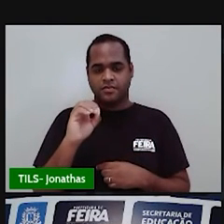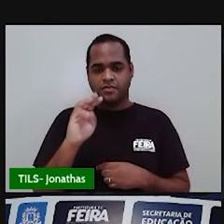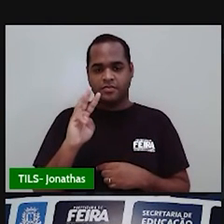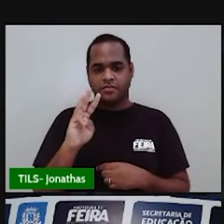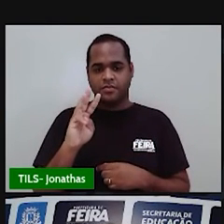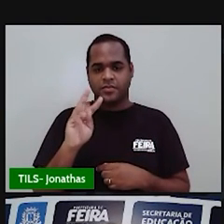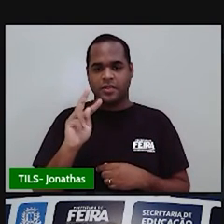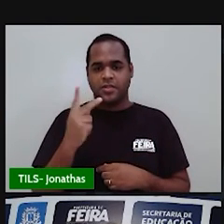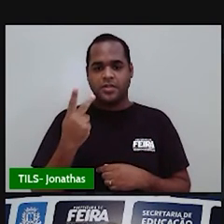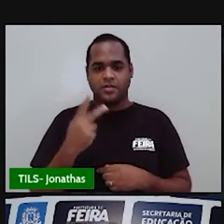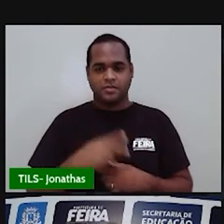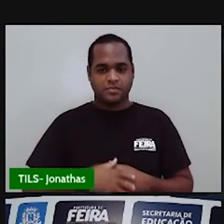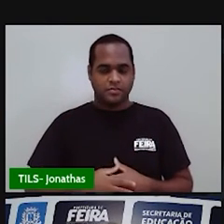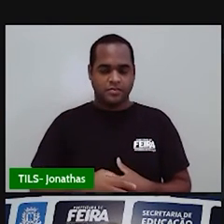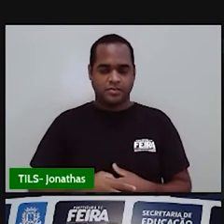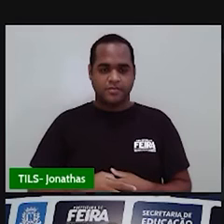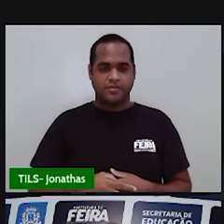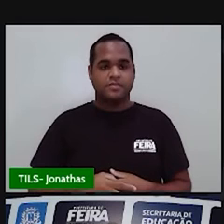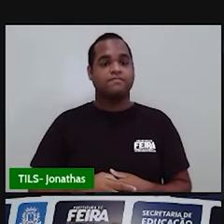3.240 watts, né?